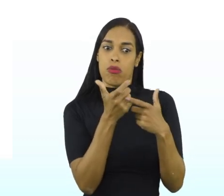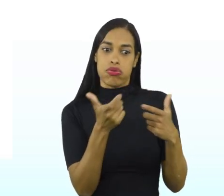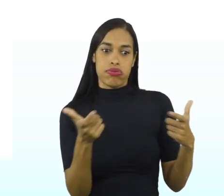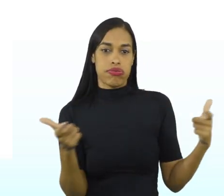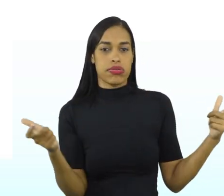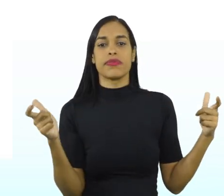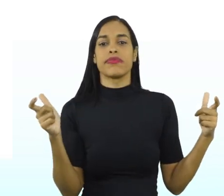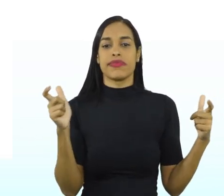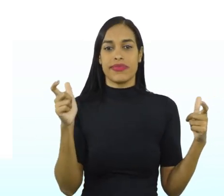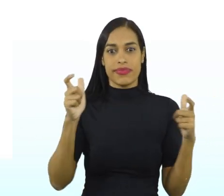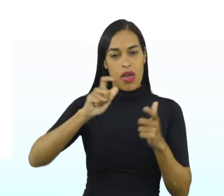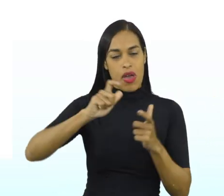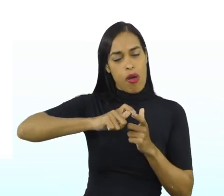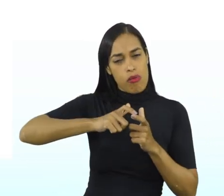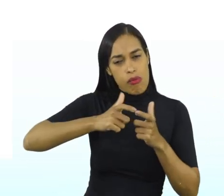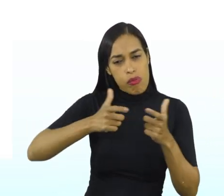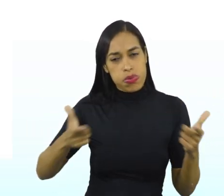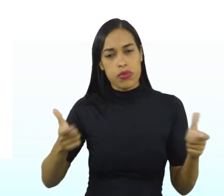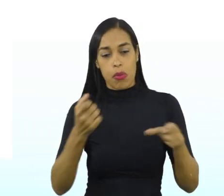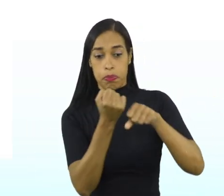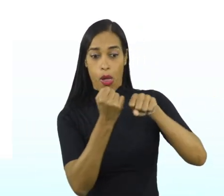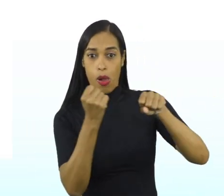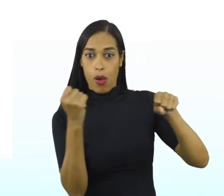país grande, extenso.